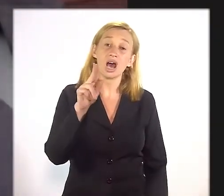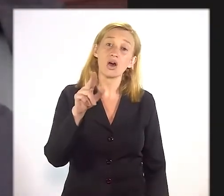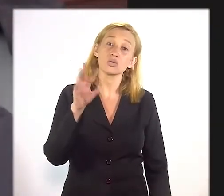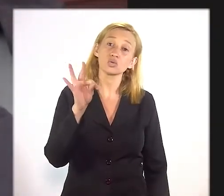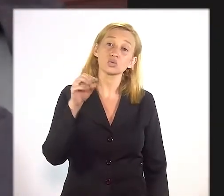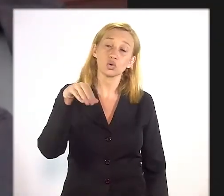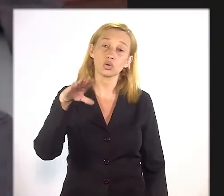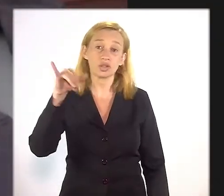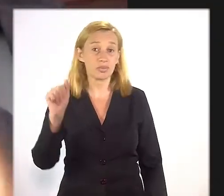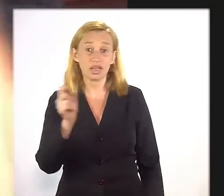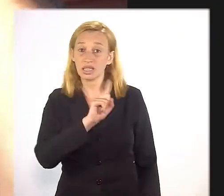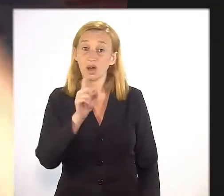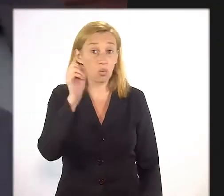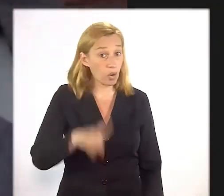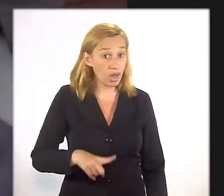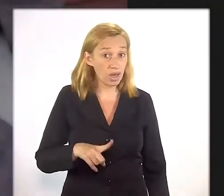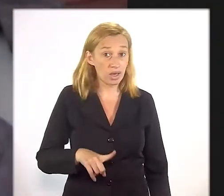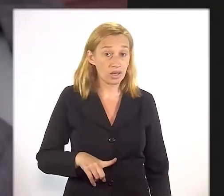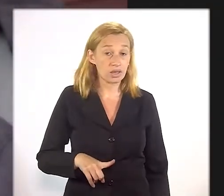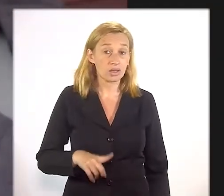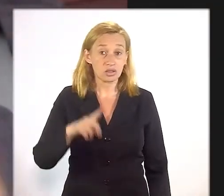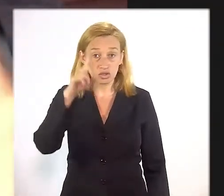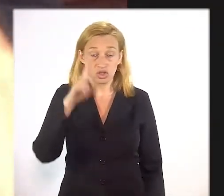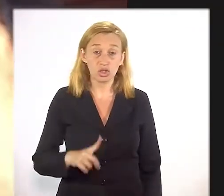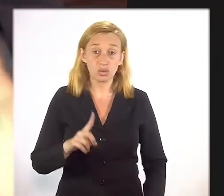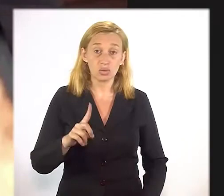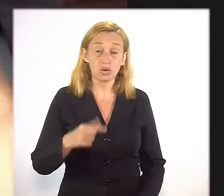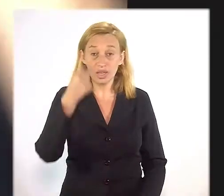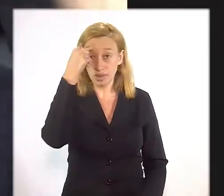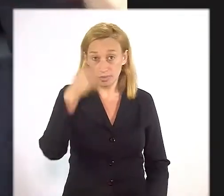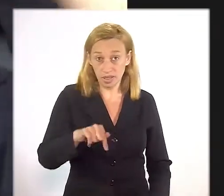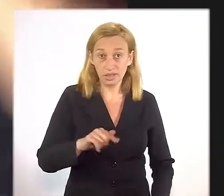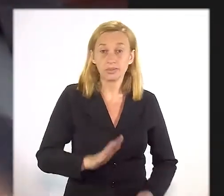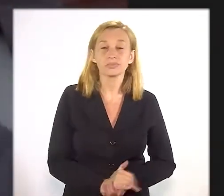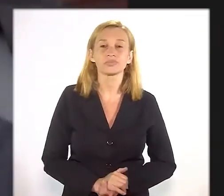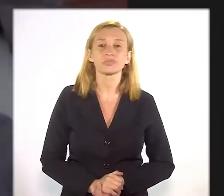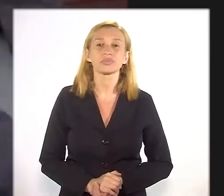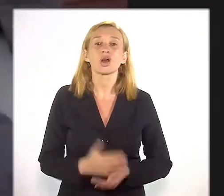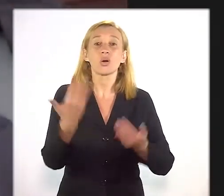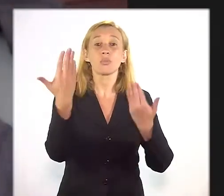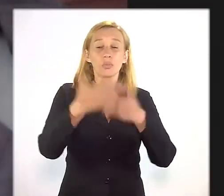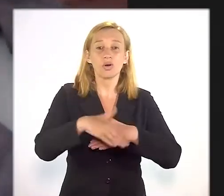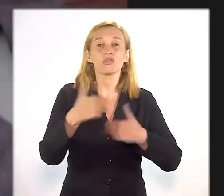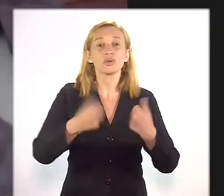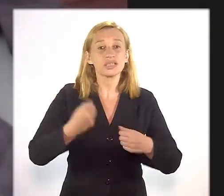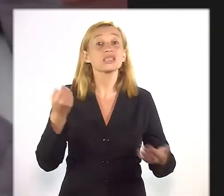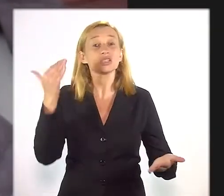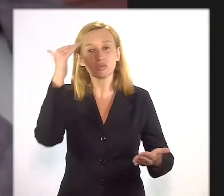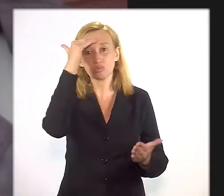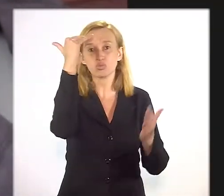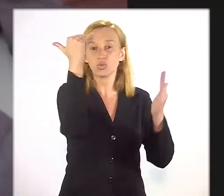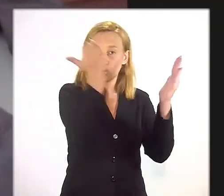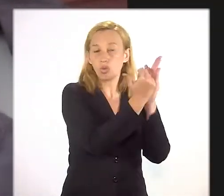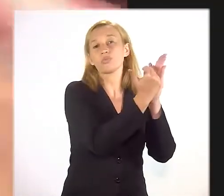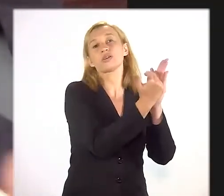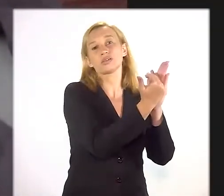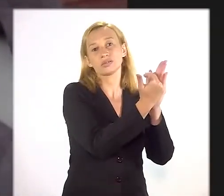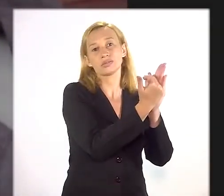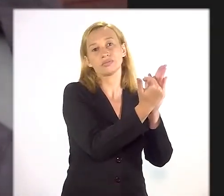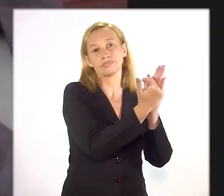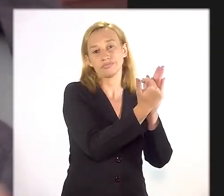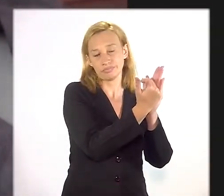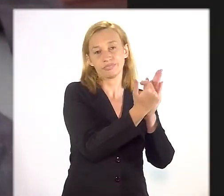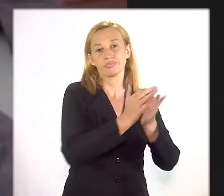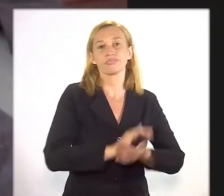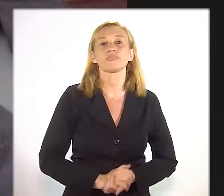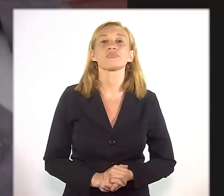Porque o diretor tem dever de obediência hierárquica. Pode não concordar com a ordem que vem de cima, mas tem de cumprir. Onde é que está a autonomia? Se o professor não é